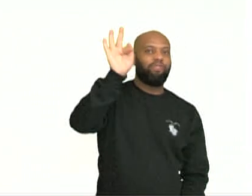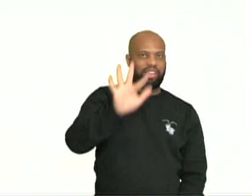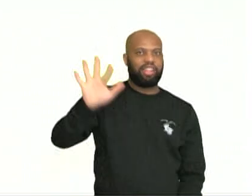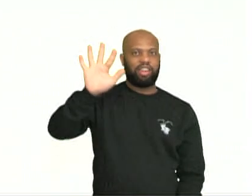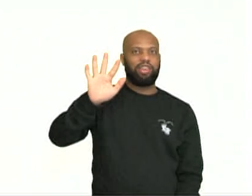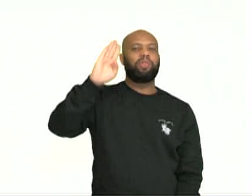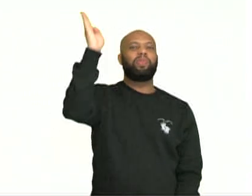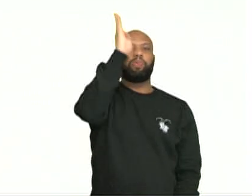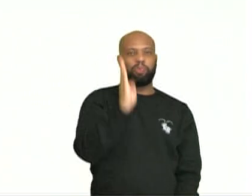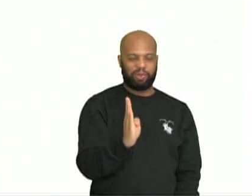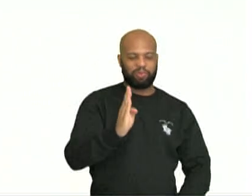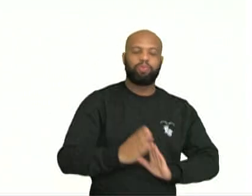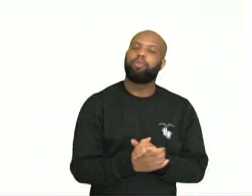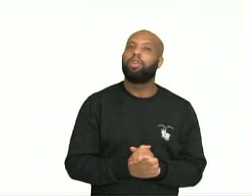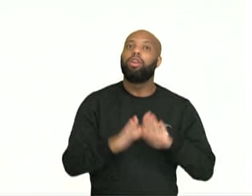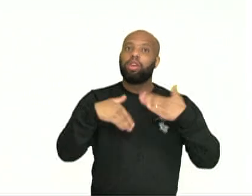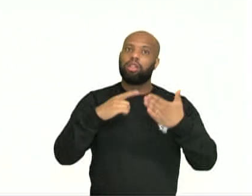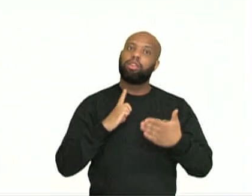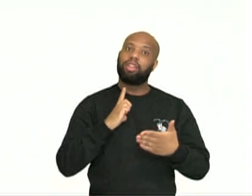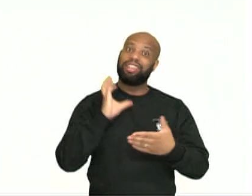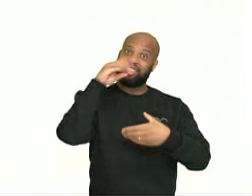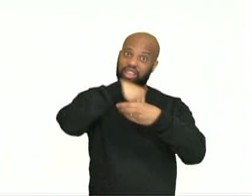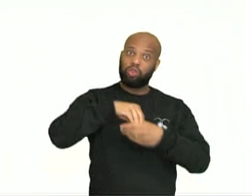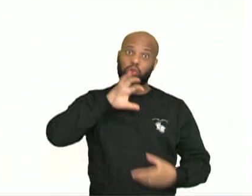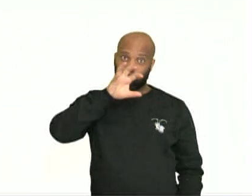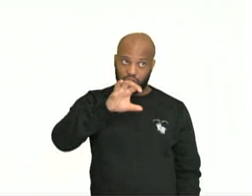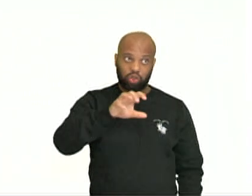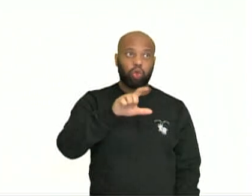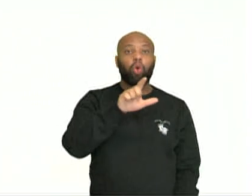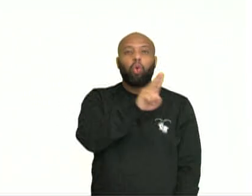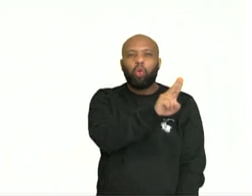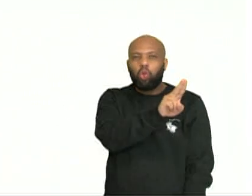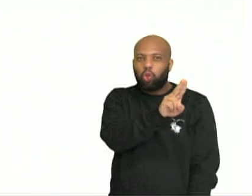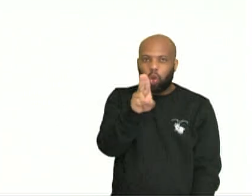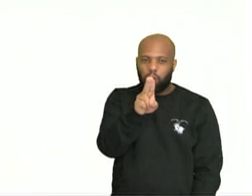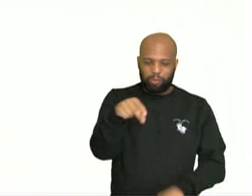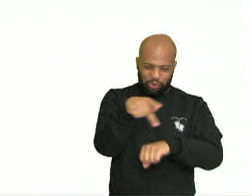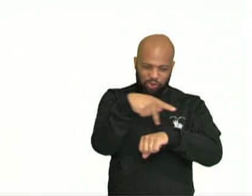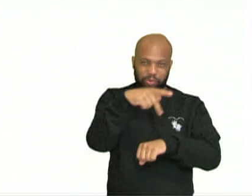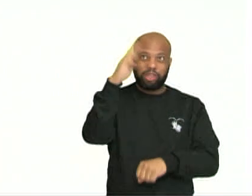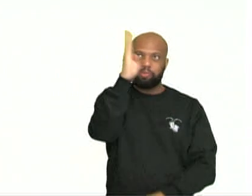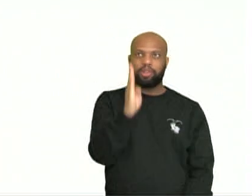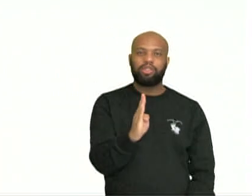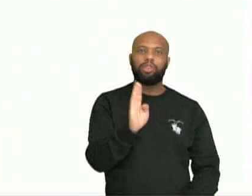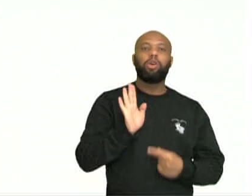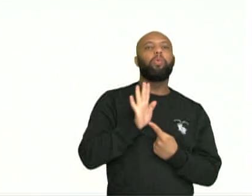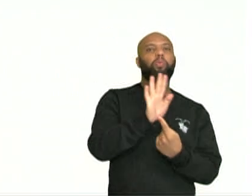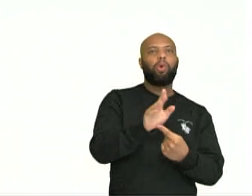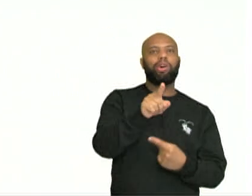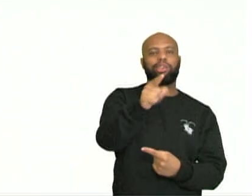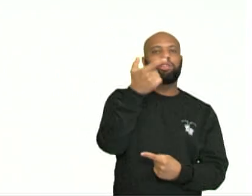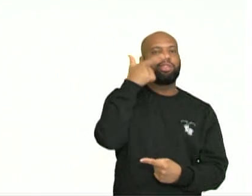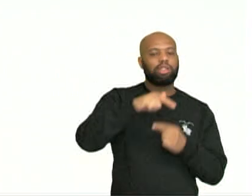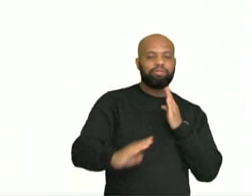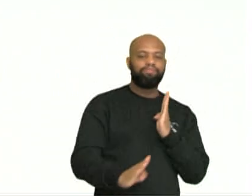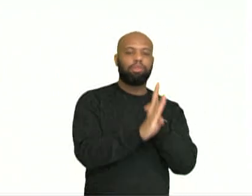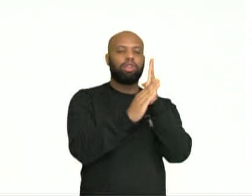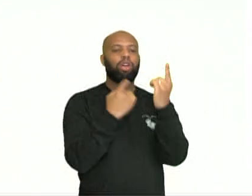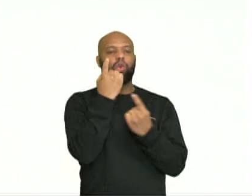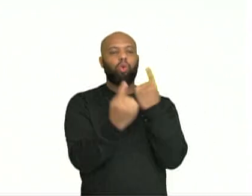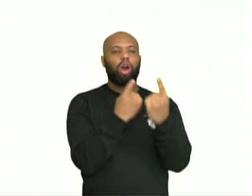do Brasil. Dentro dessa situação, o próprio nome do país já identifica a você a qual